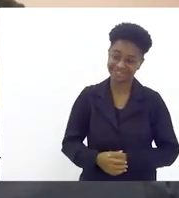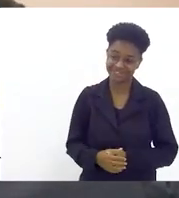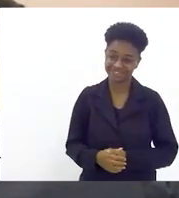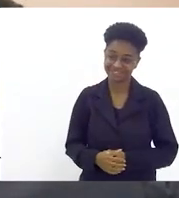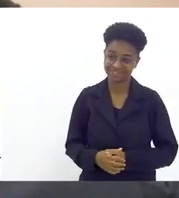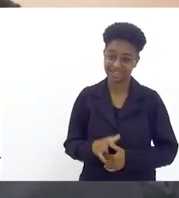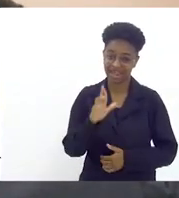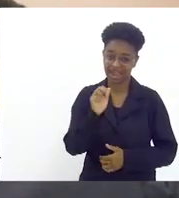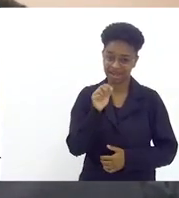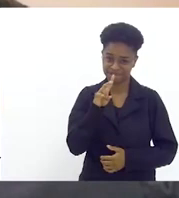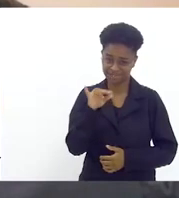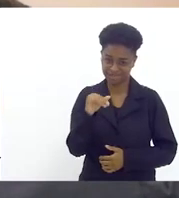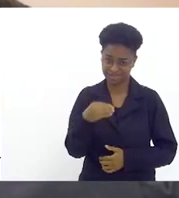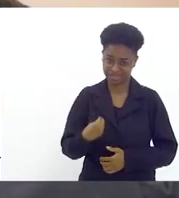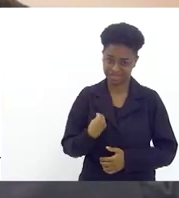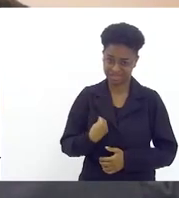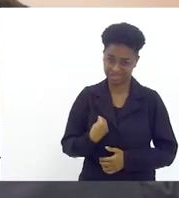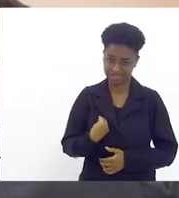Ravi?